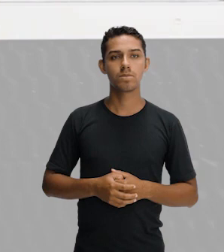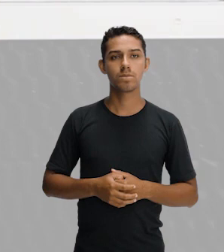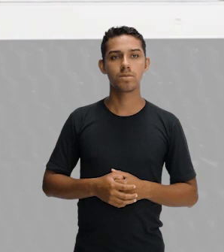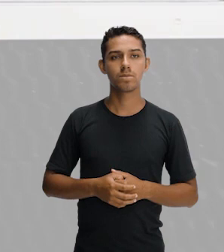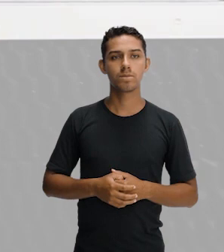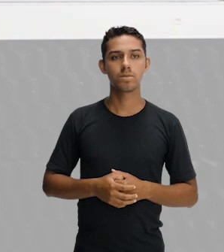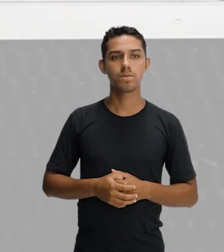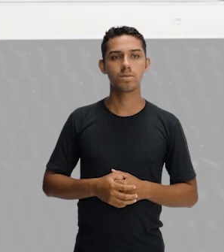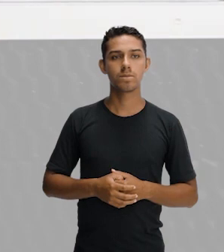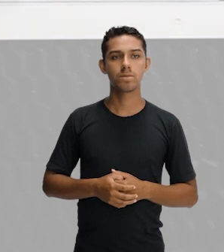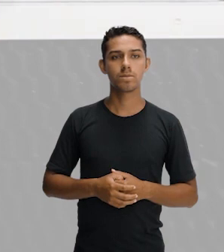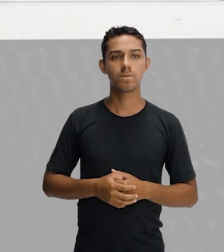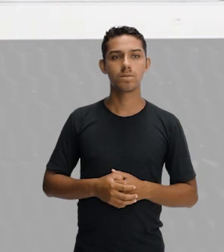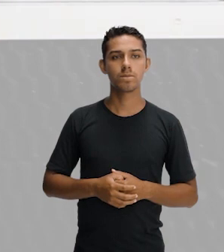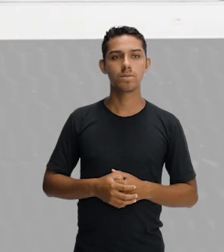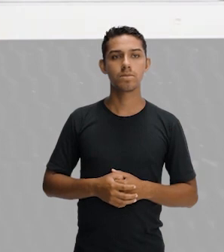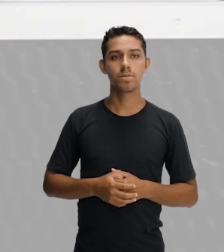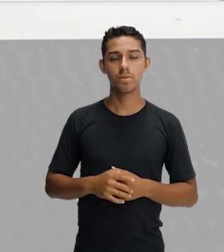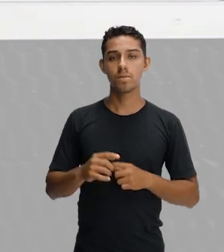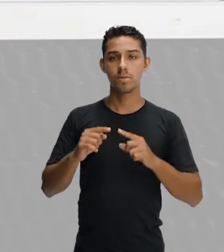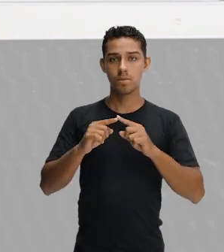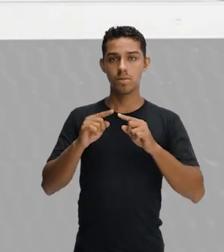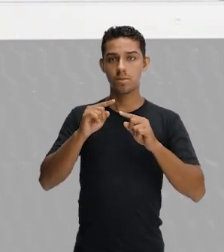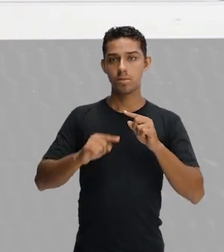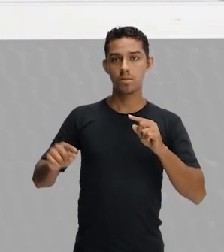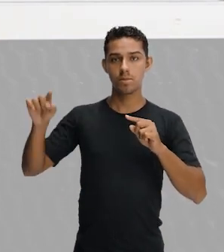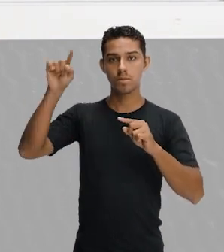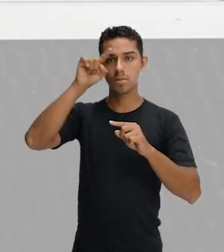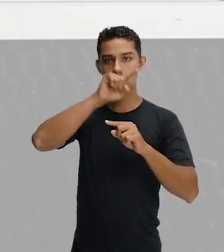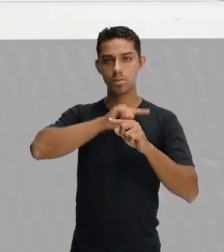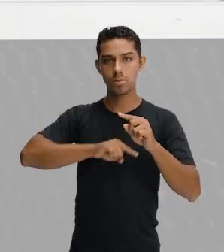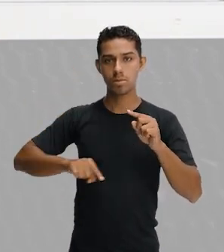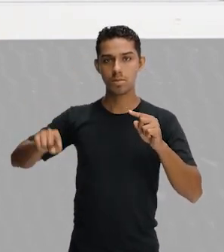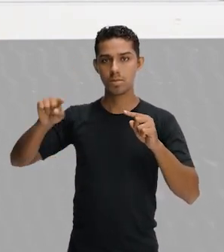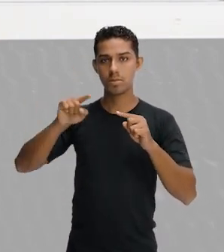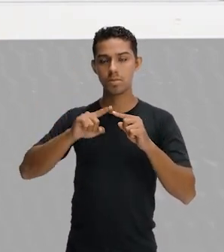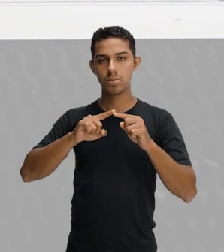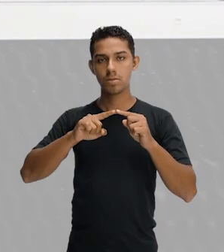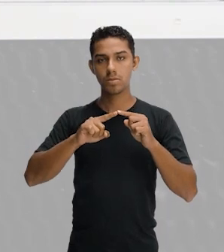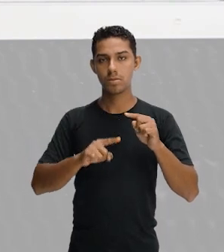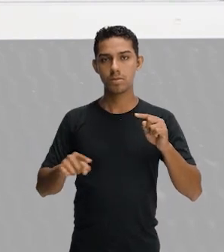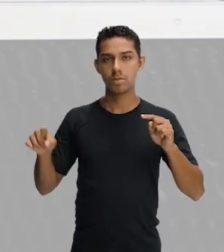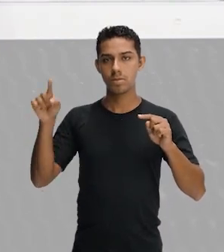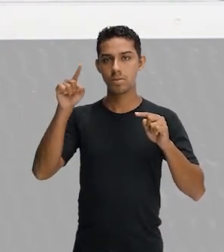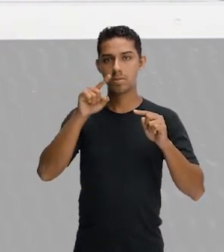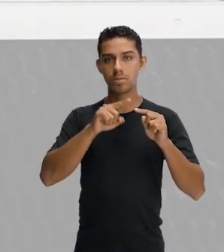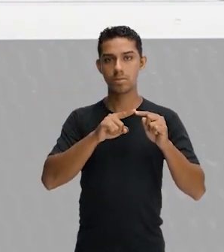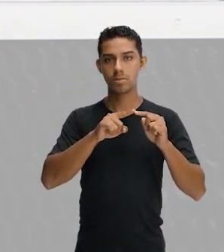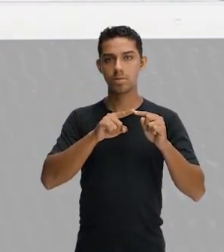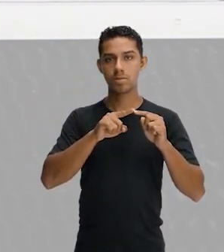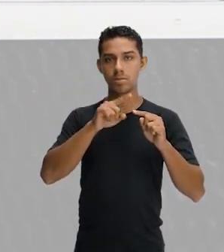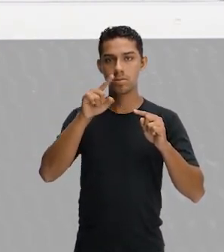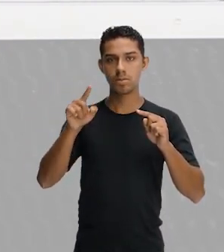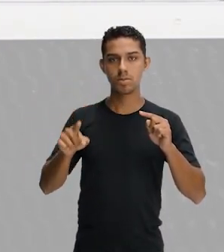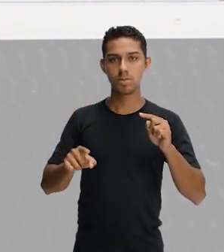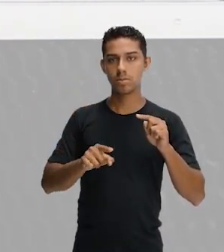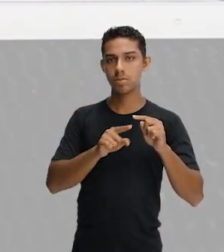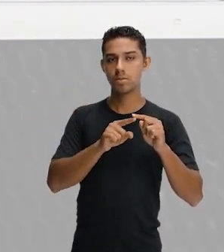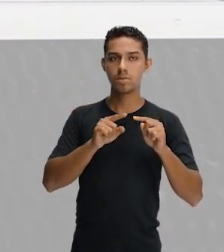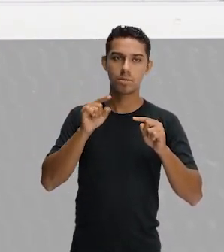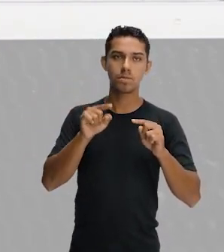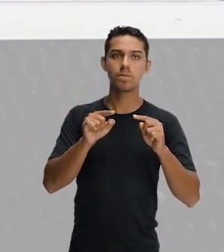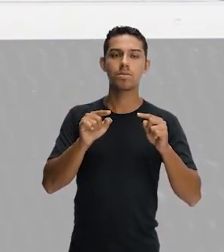circunferência. Então, ele vai realizar aqui este movimento circular em torno dessa